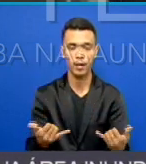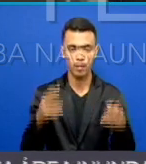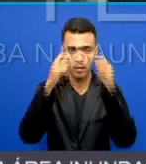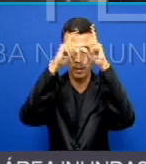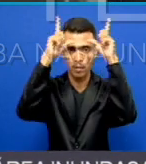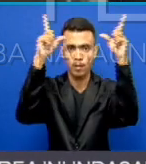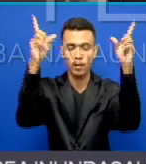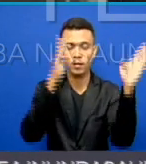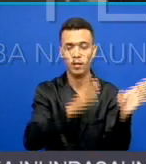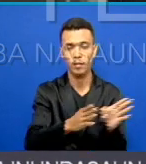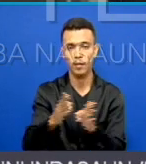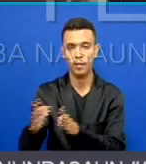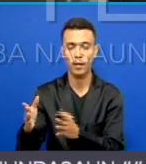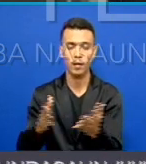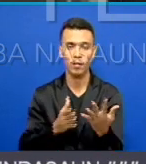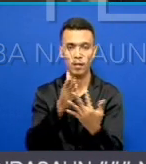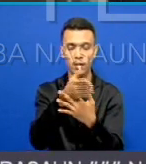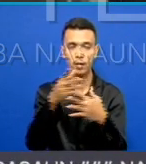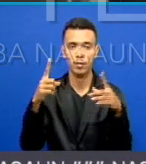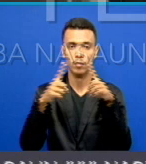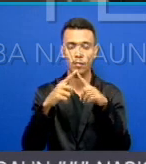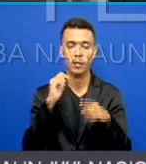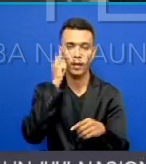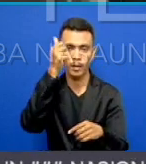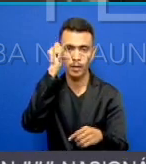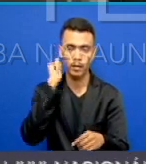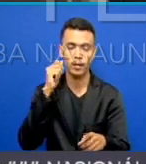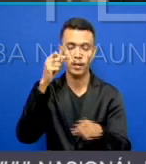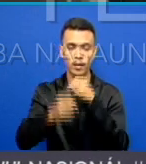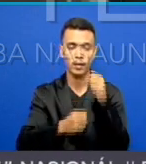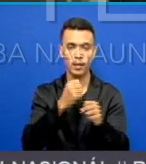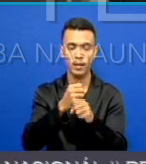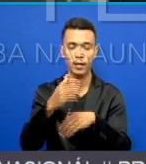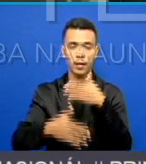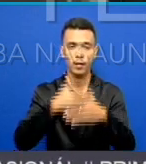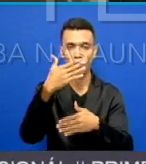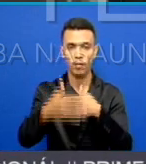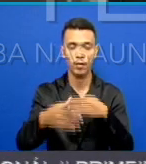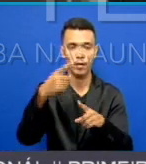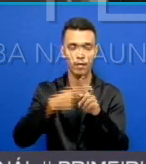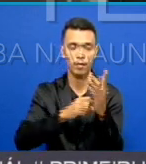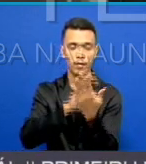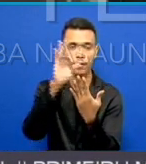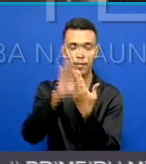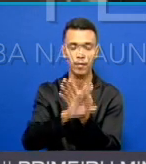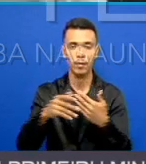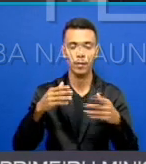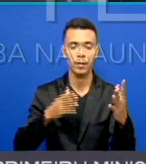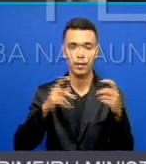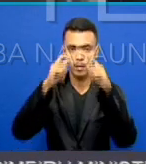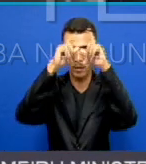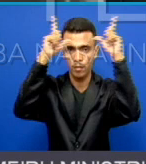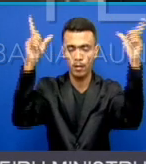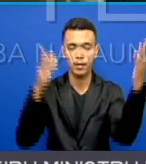prepara duram mi a tu ade de ba Asia. Tina oi ha febrer ti moles se tamai ha OMS Organisasi Mundial Komersi